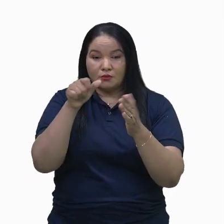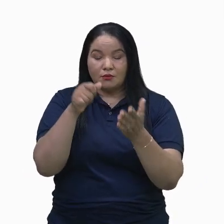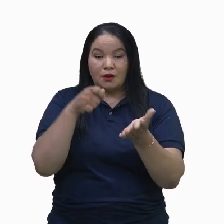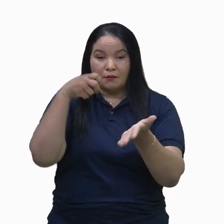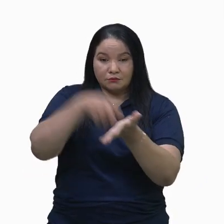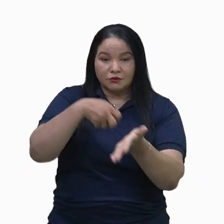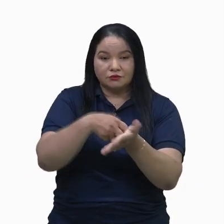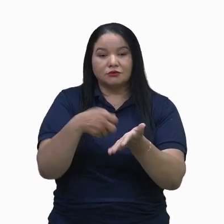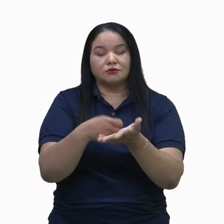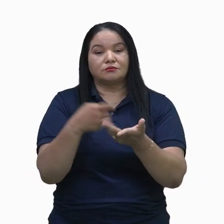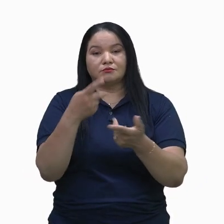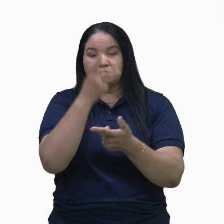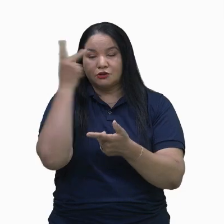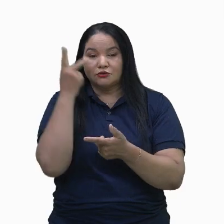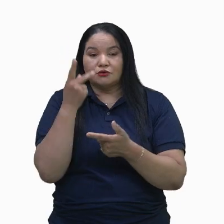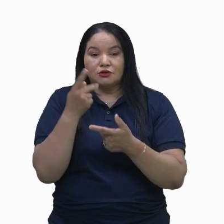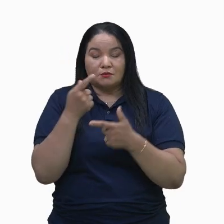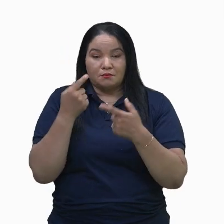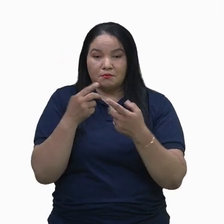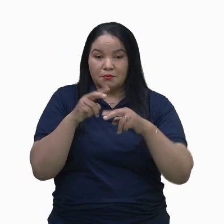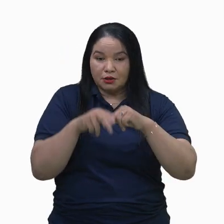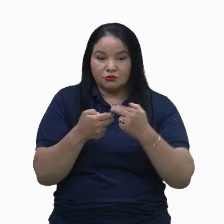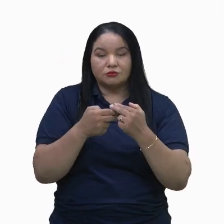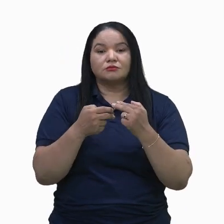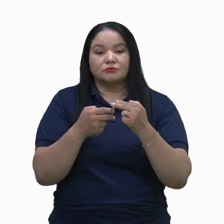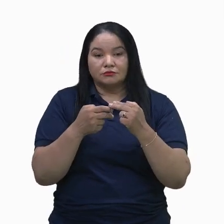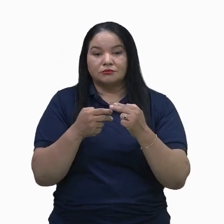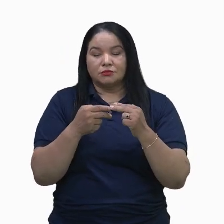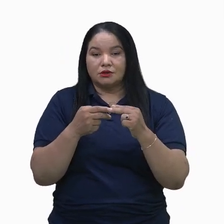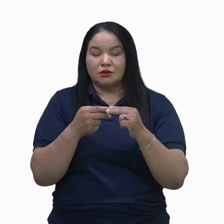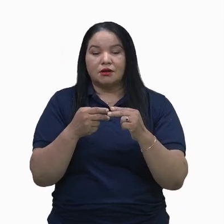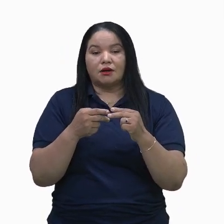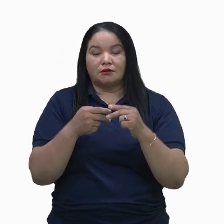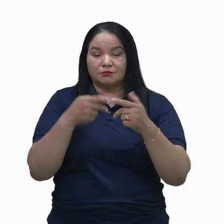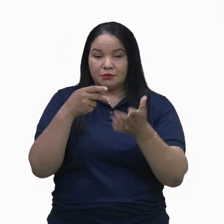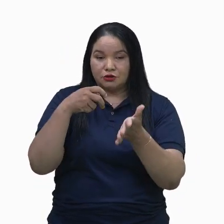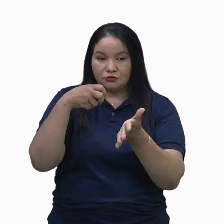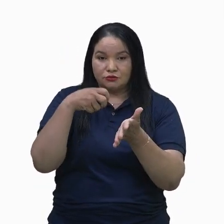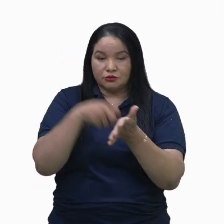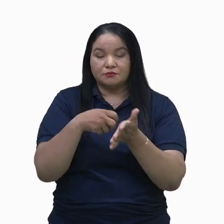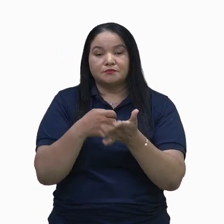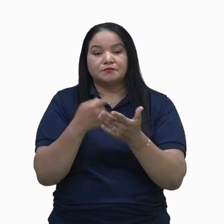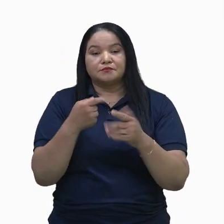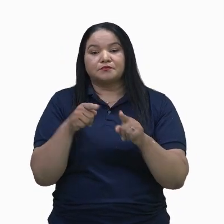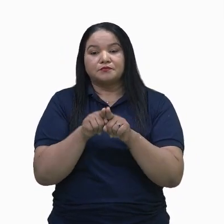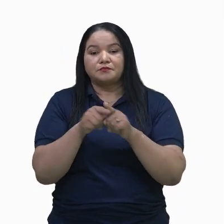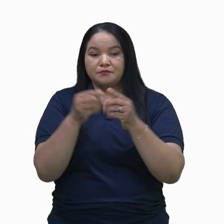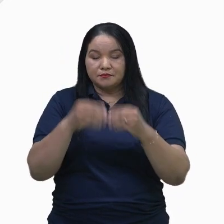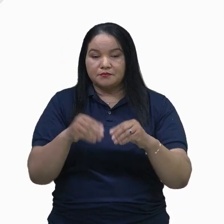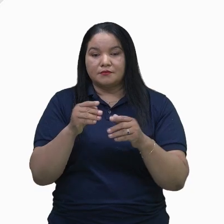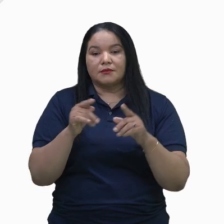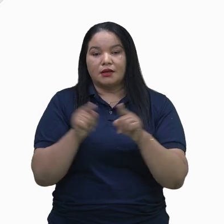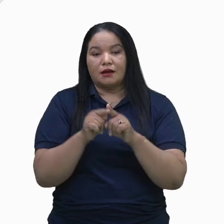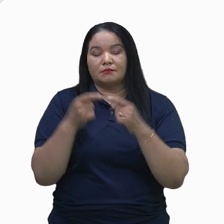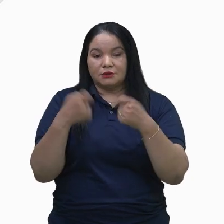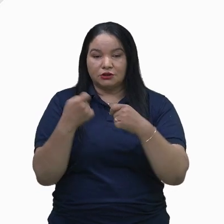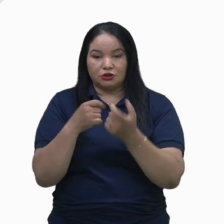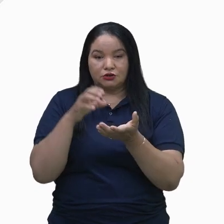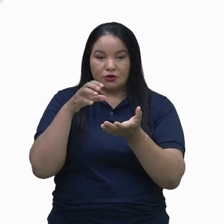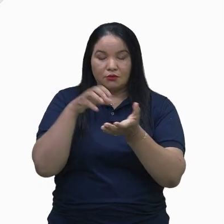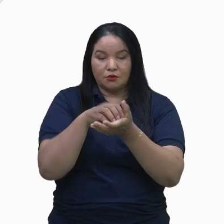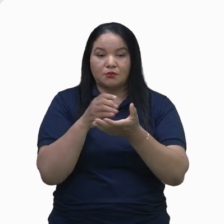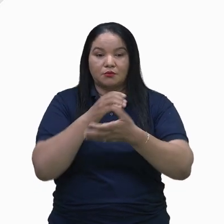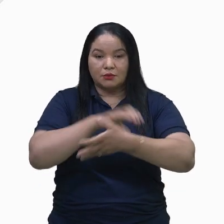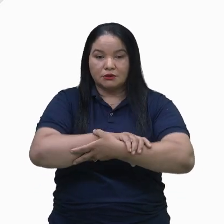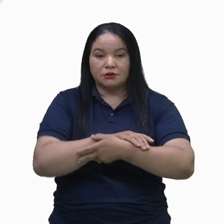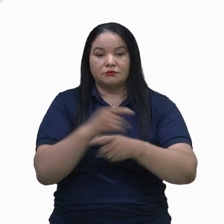dos pontos aí que já são previstos pela Constituição. Aí nós temos a cooperação internacional, esse